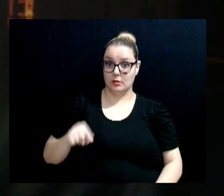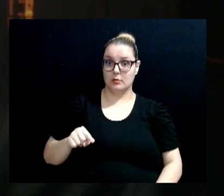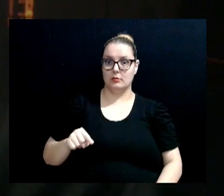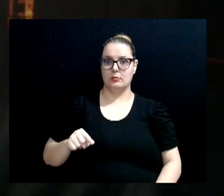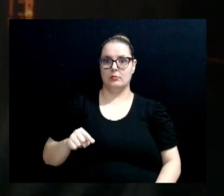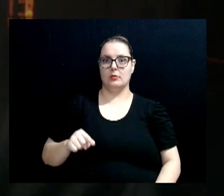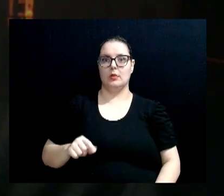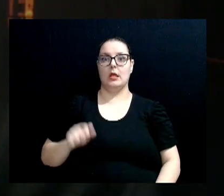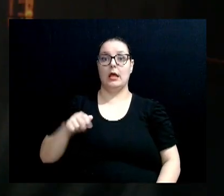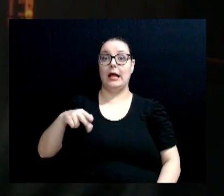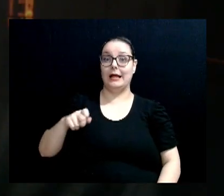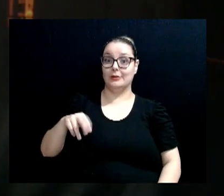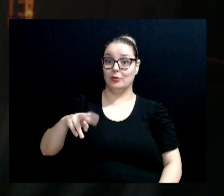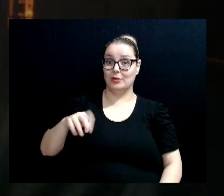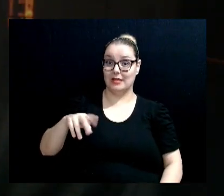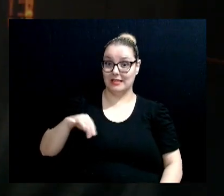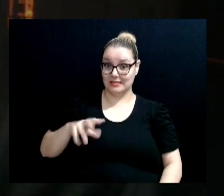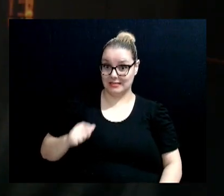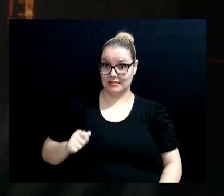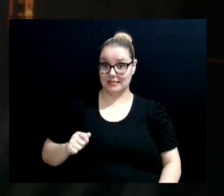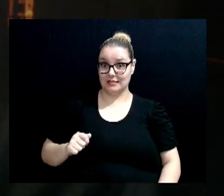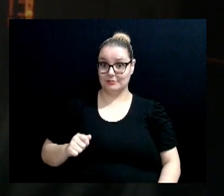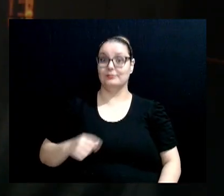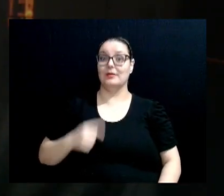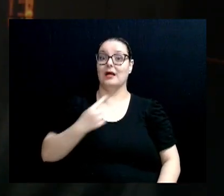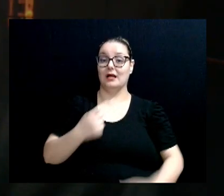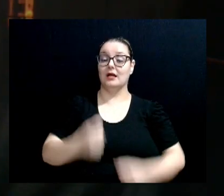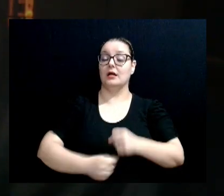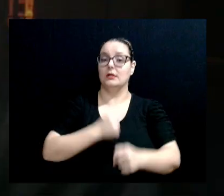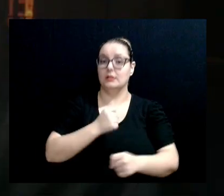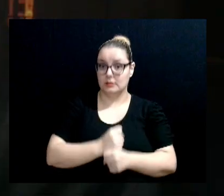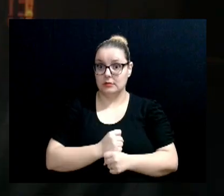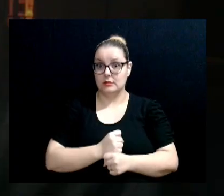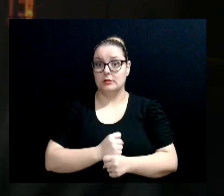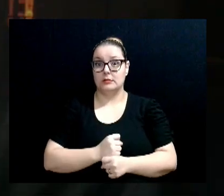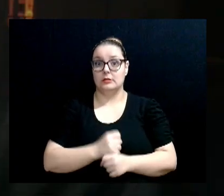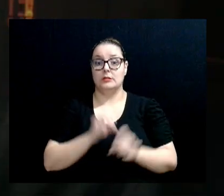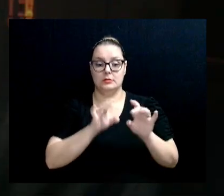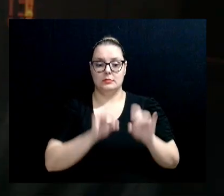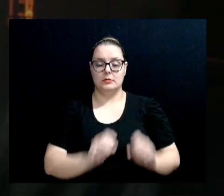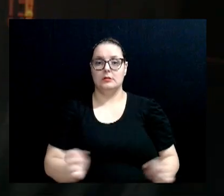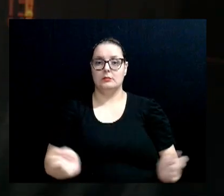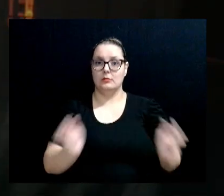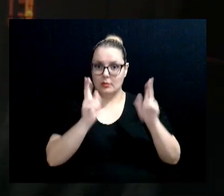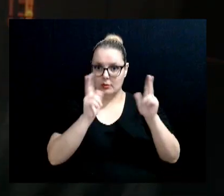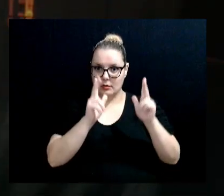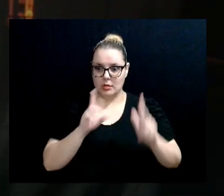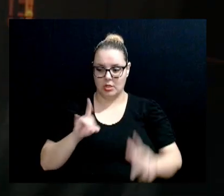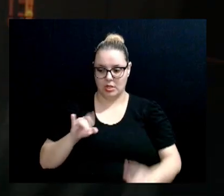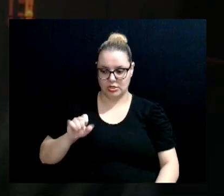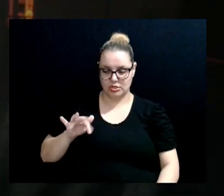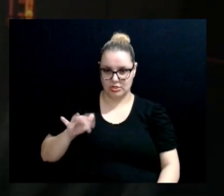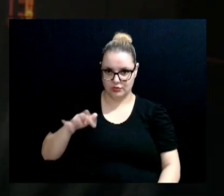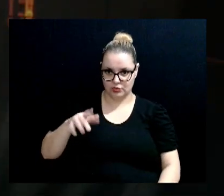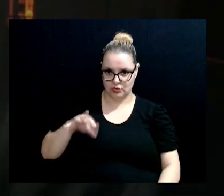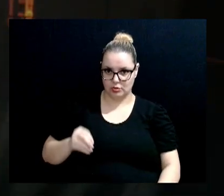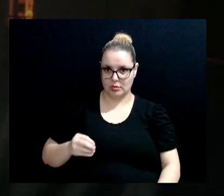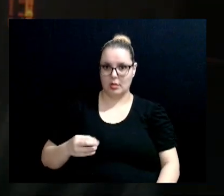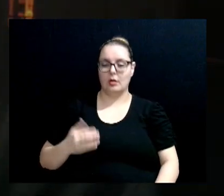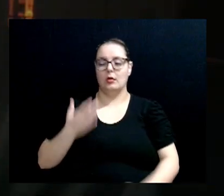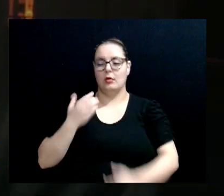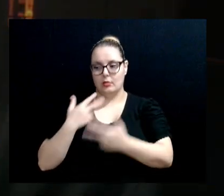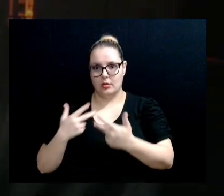por ano. Especialistas alertam que a relação disfuncional com a comida vem crescendo principalmente